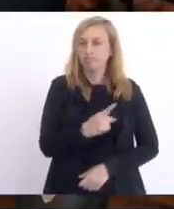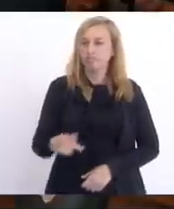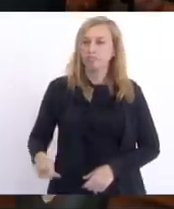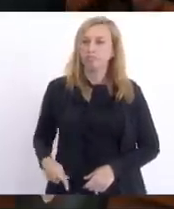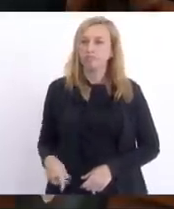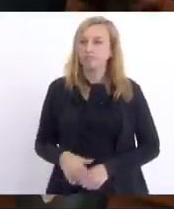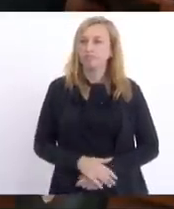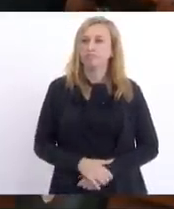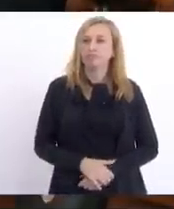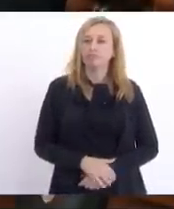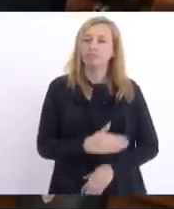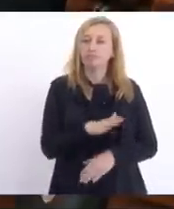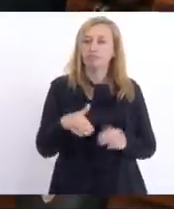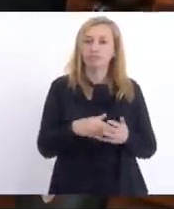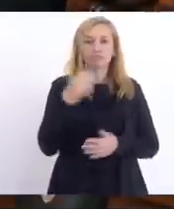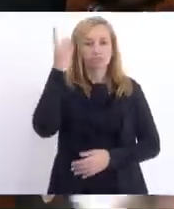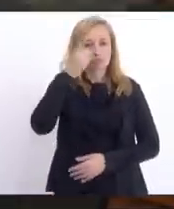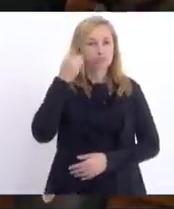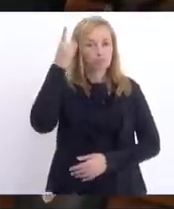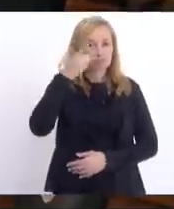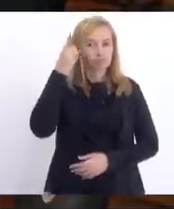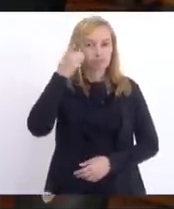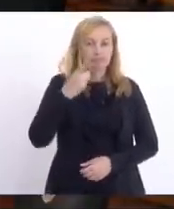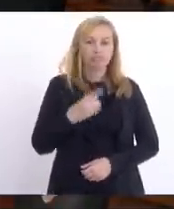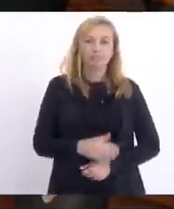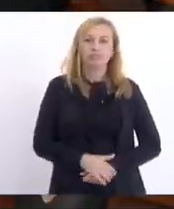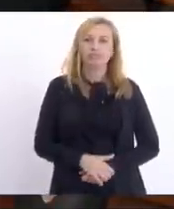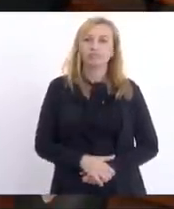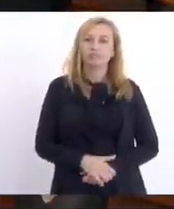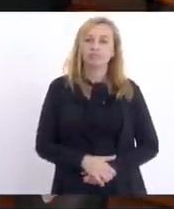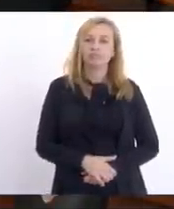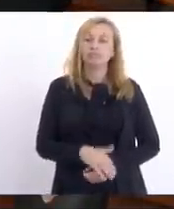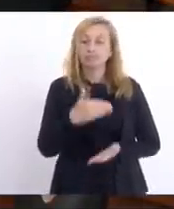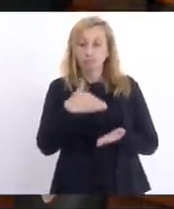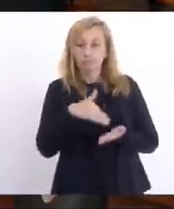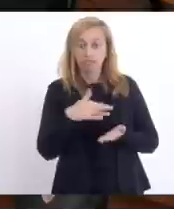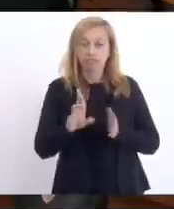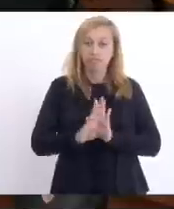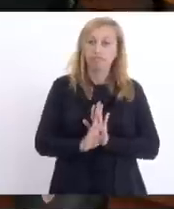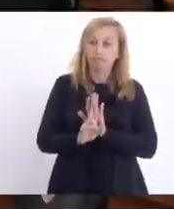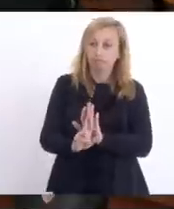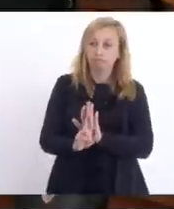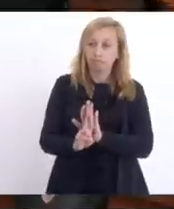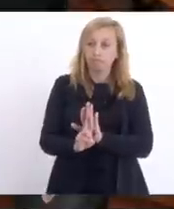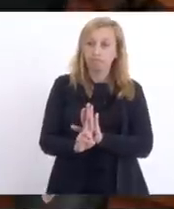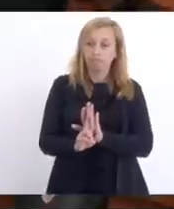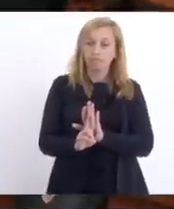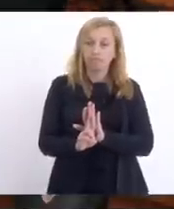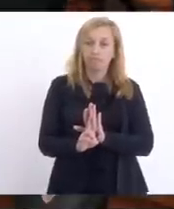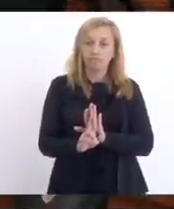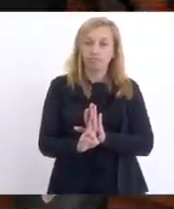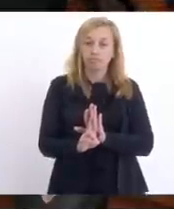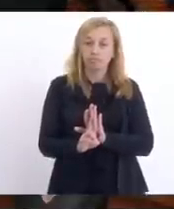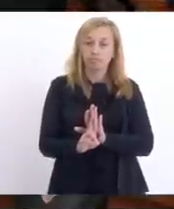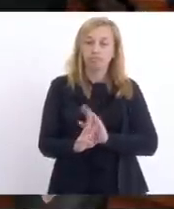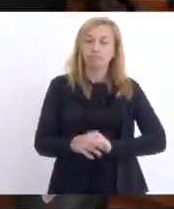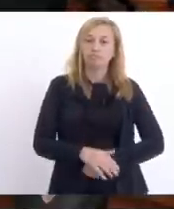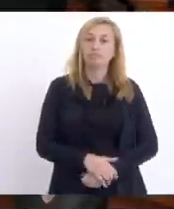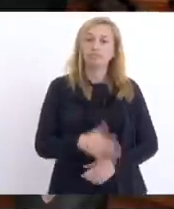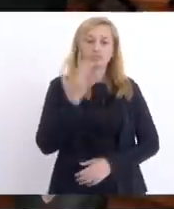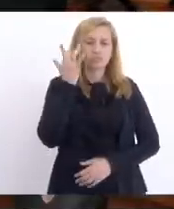presidente, senhoras deputadas, senhores deputados, senhores secretários, representantes das secretarias,